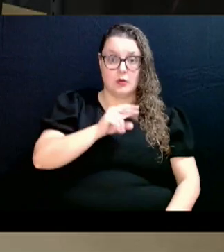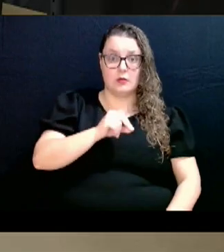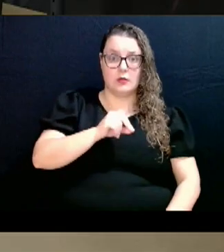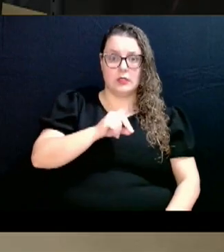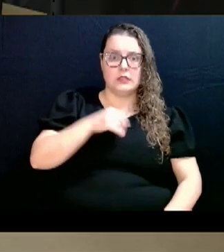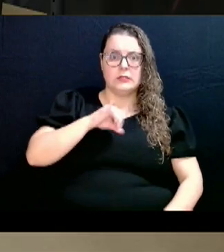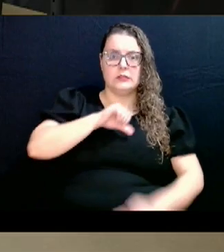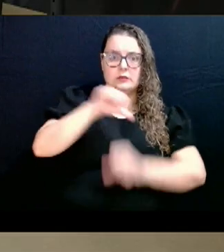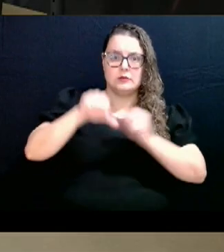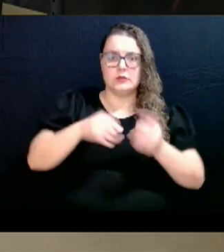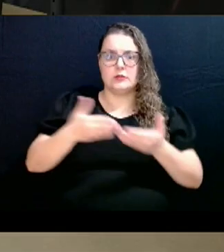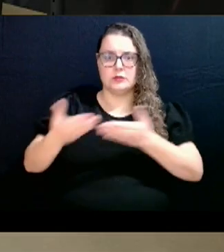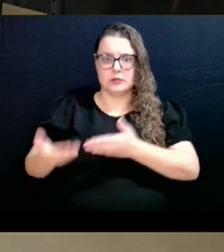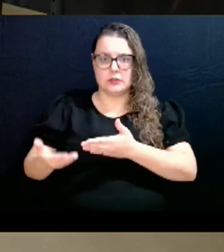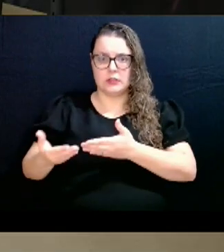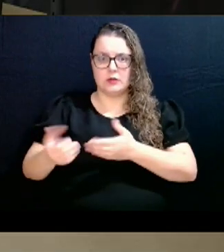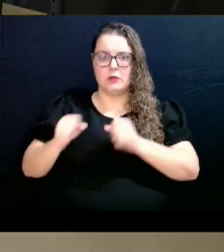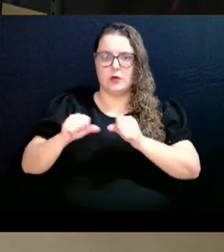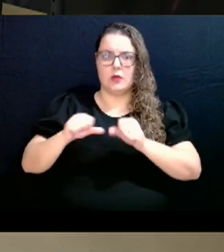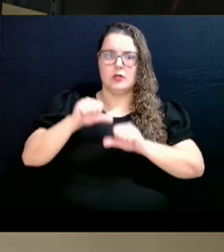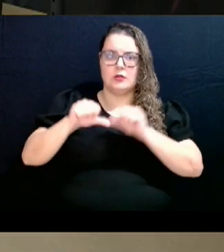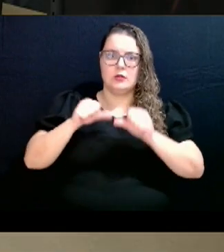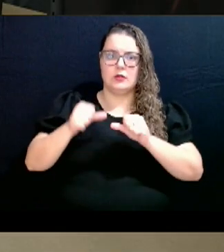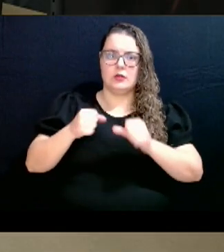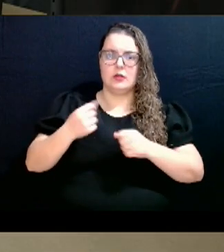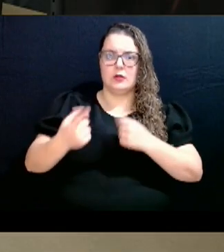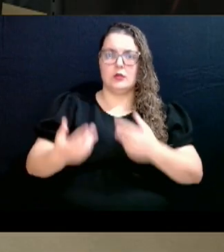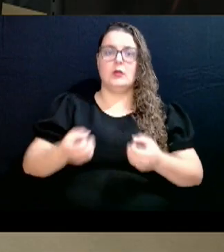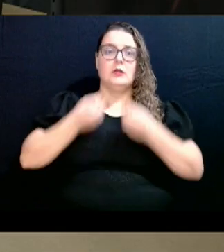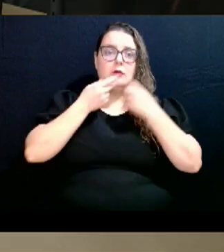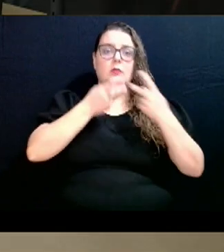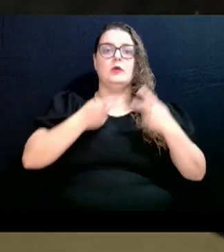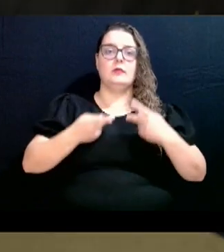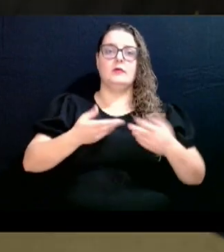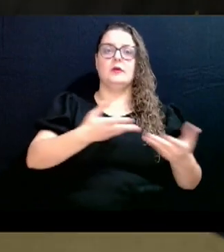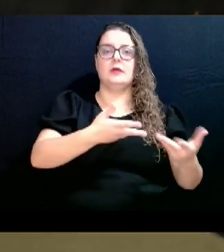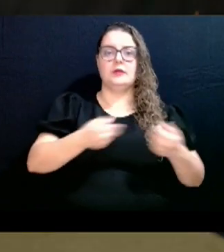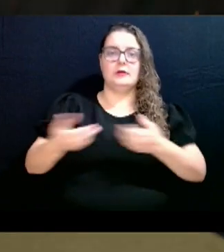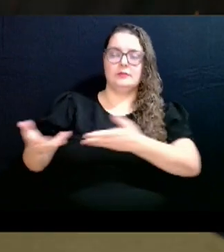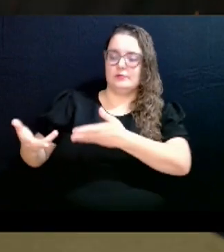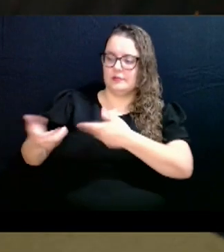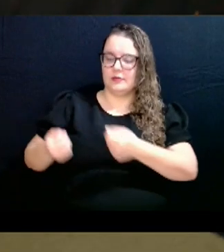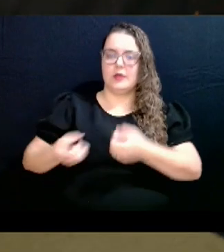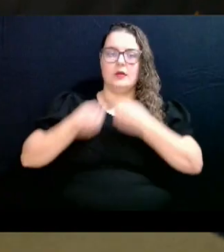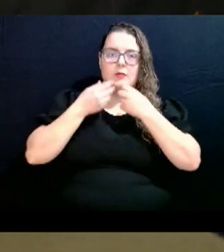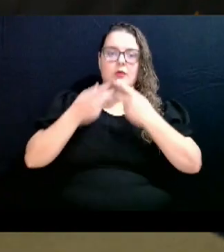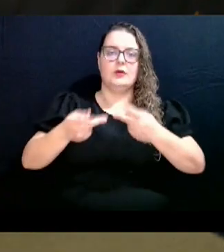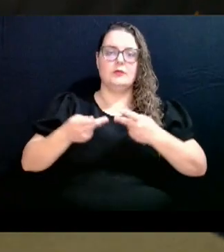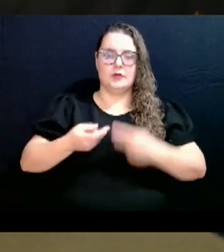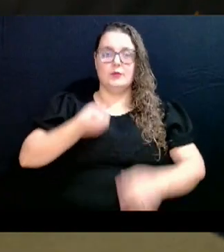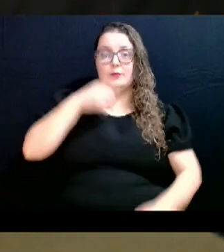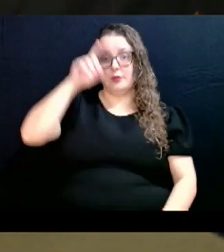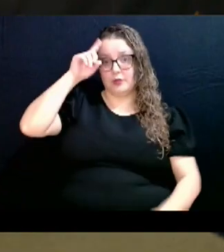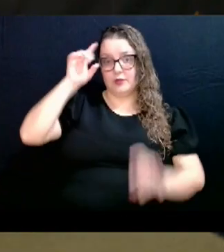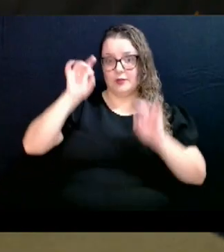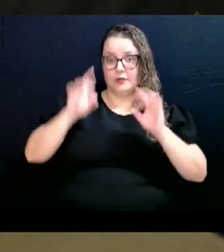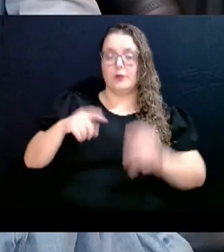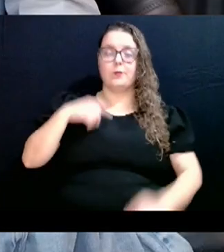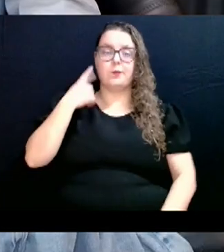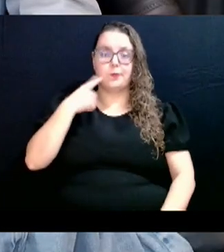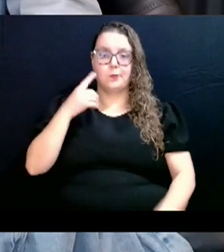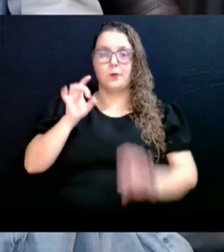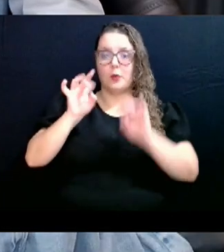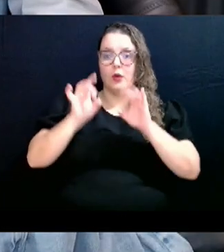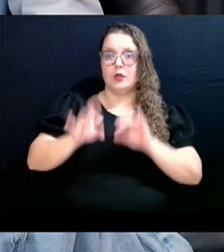agora, e a gente dá as boas-vindas, então, às nossas convidadas, né? Quero dar as boas-vindas e um bom dia especial à nossa advogada, especialista em direito